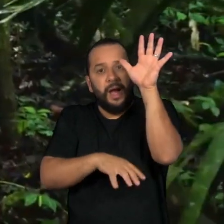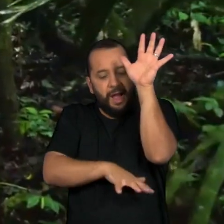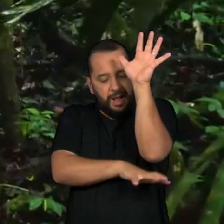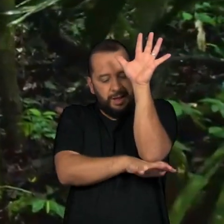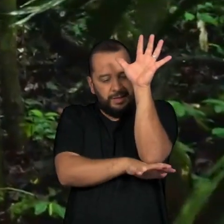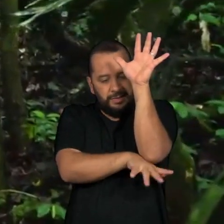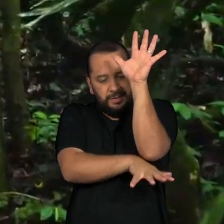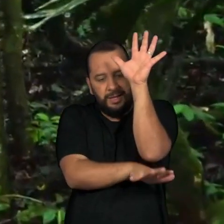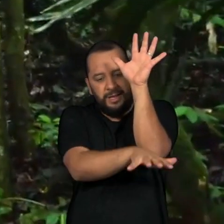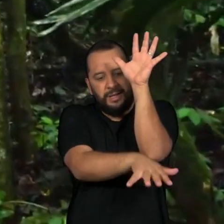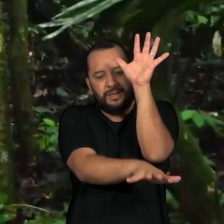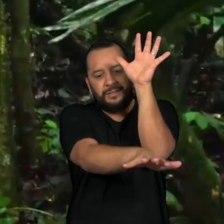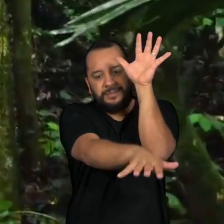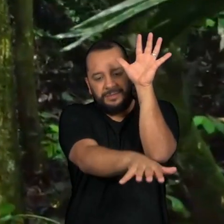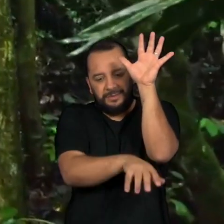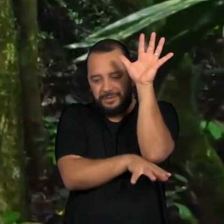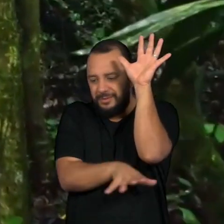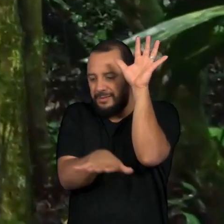característica.